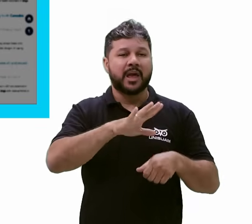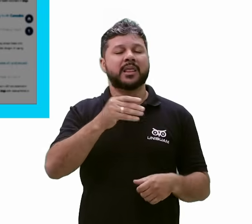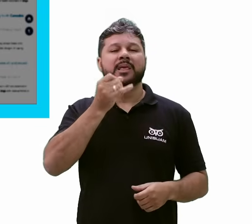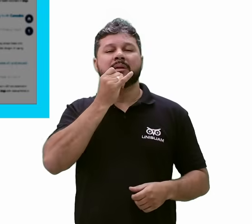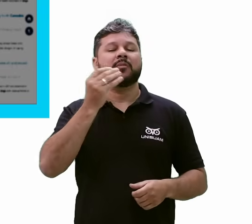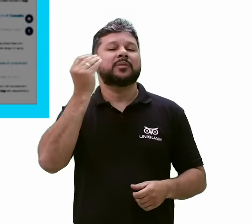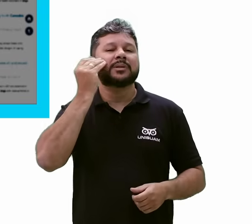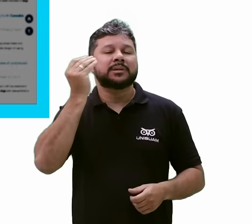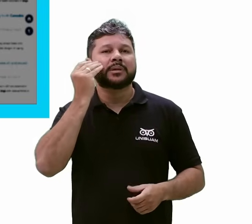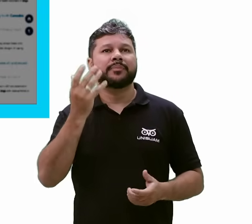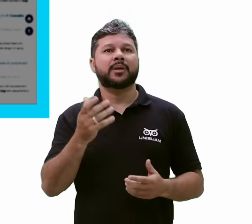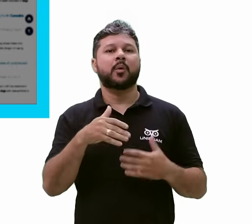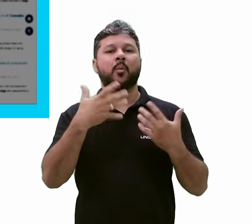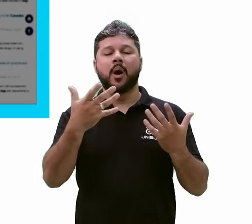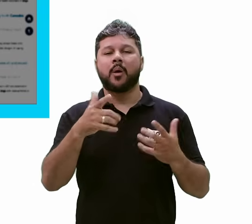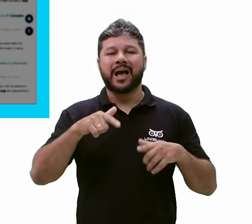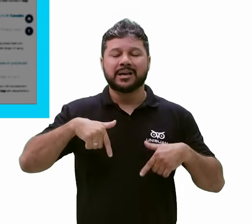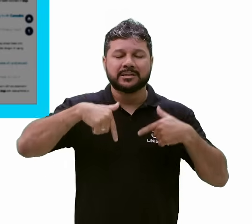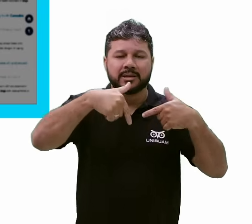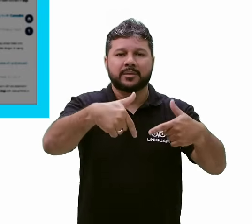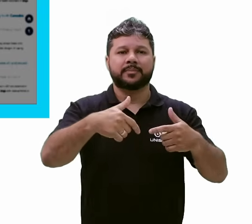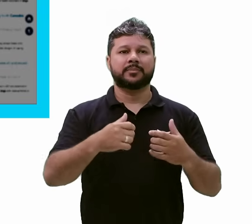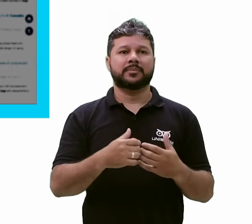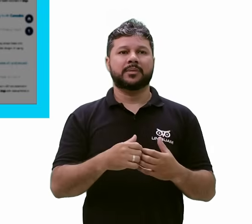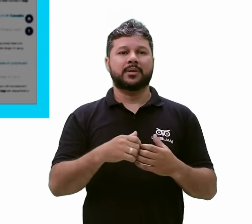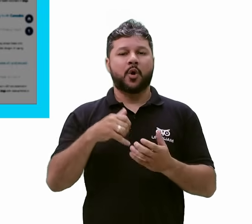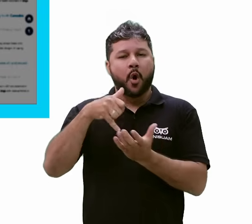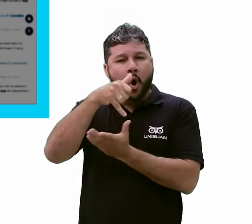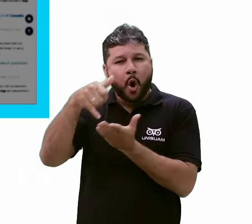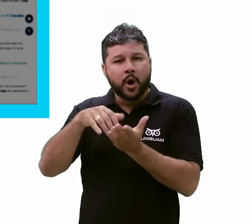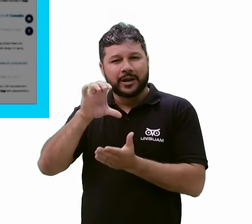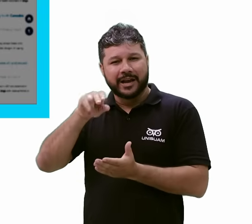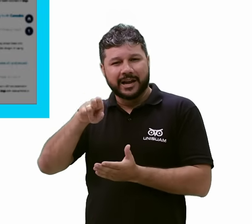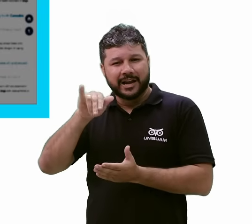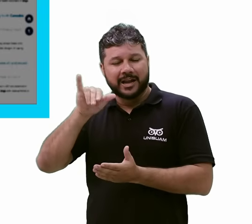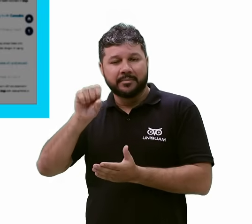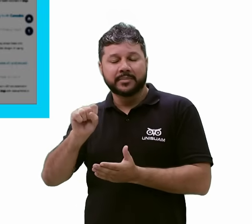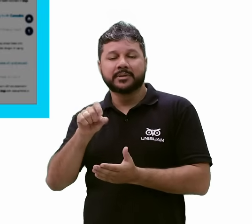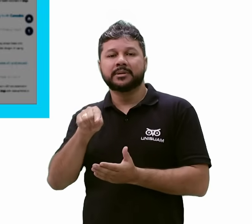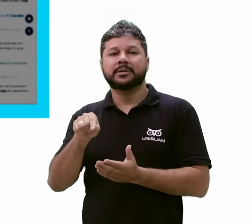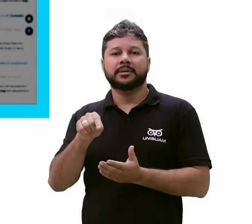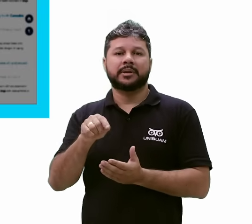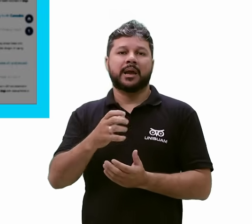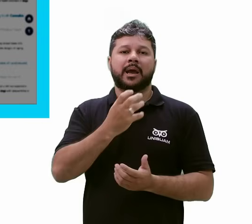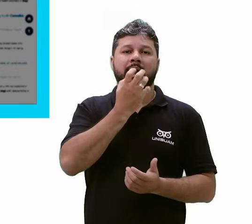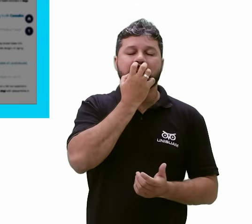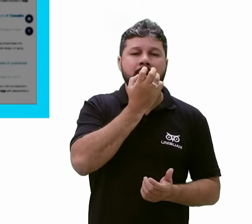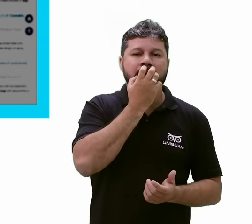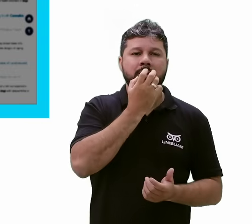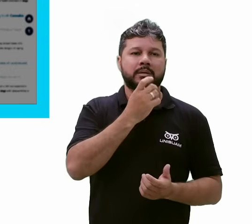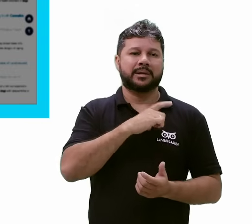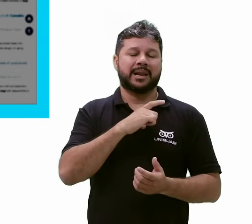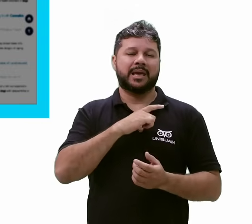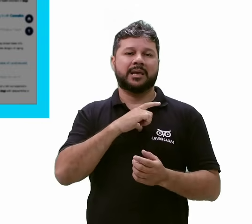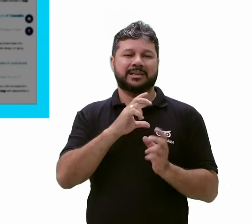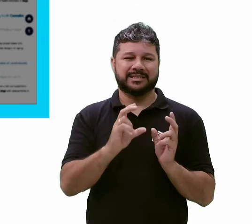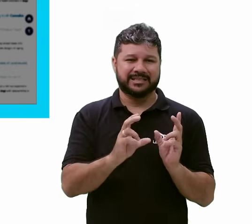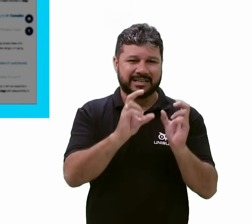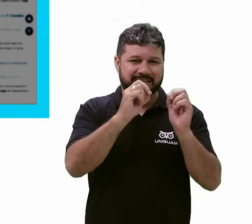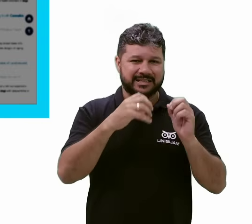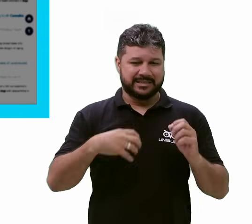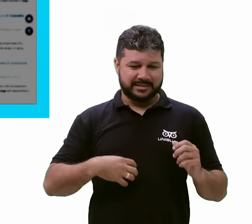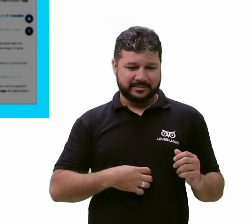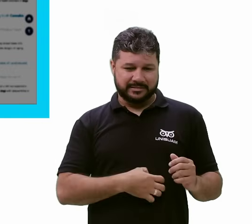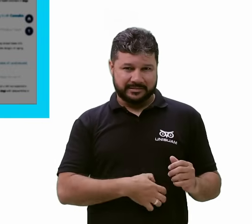quero testar qual é a ação do óleo de cannabis em cães com um tumor